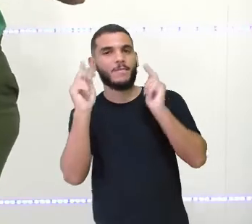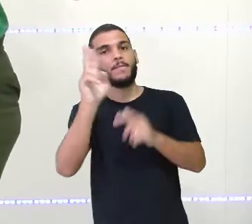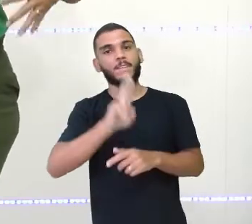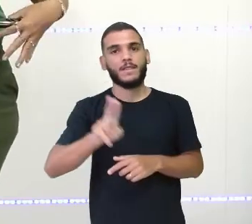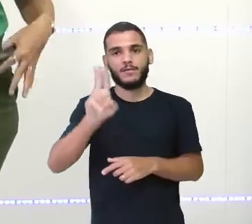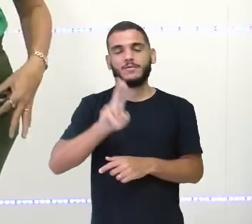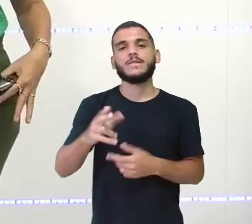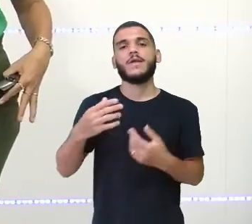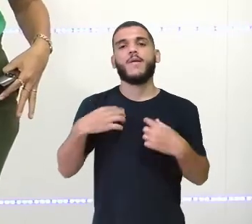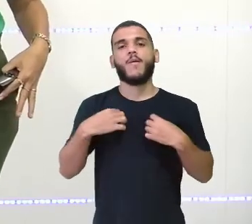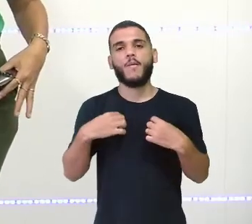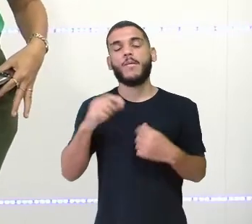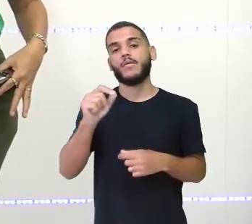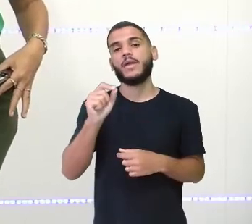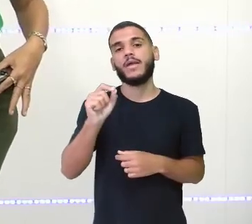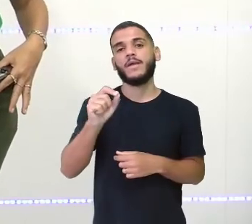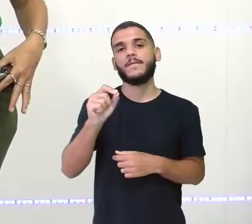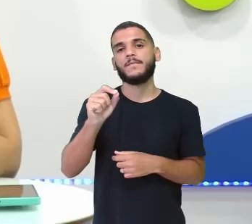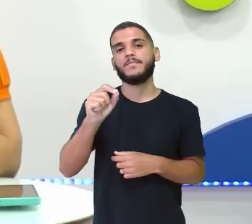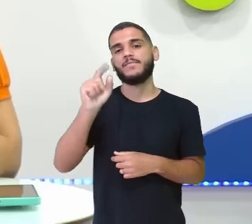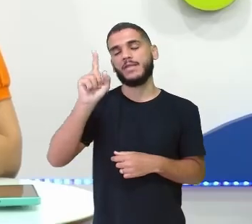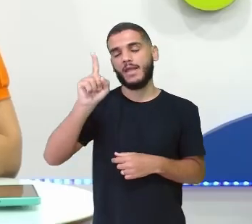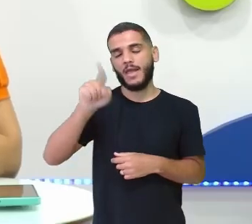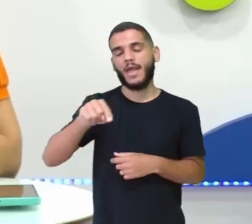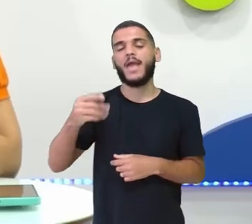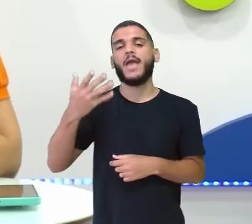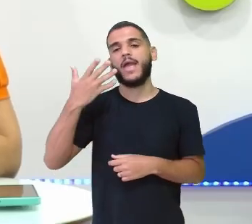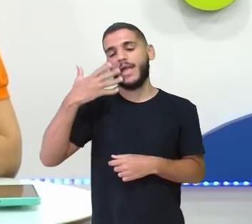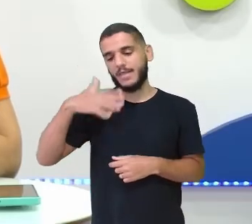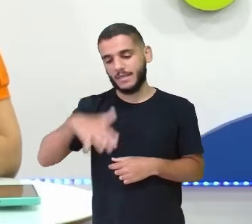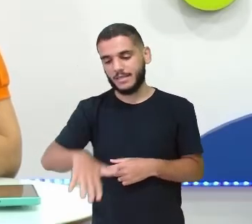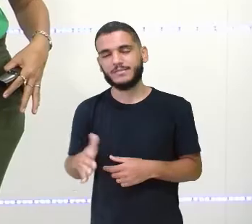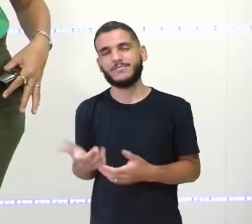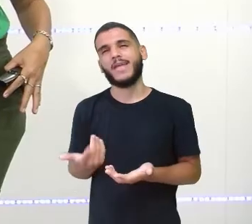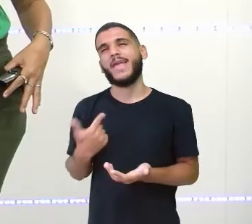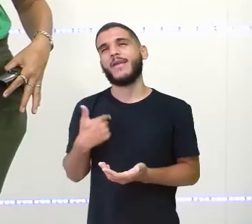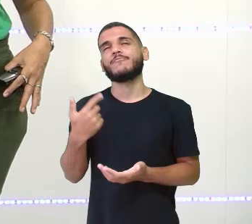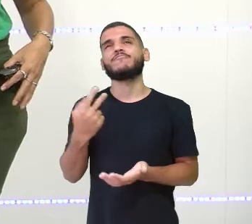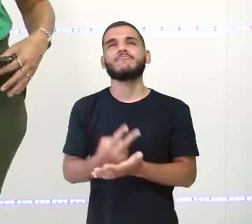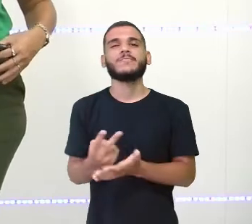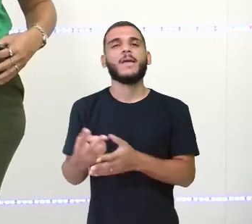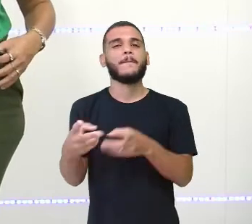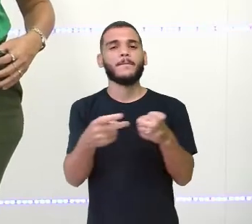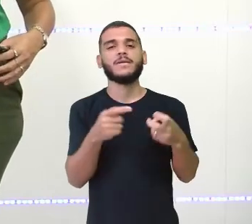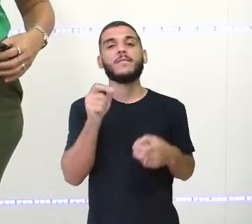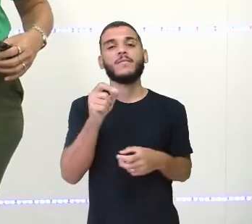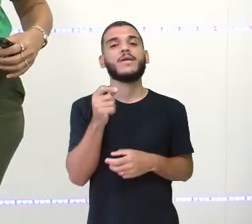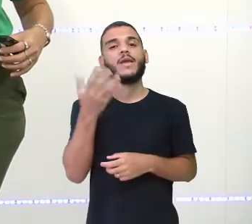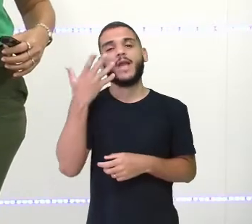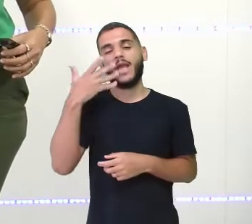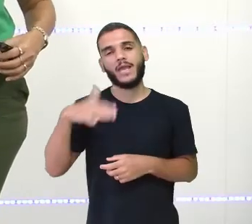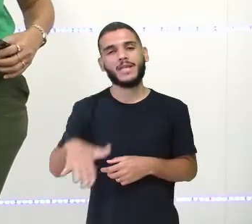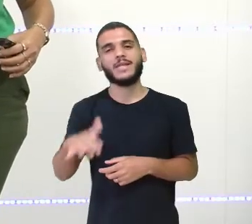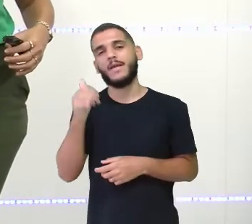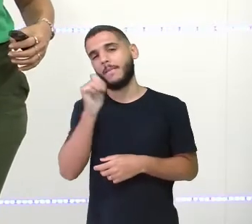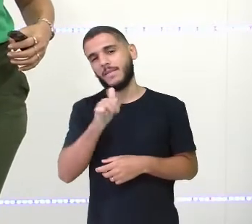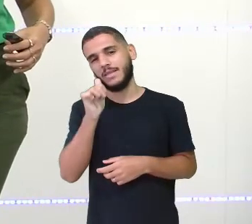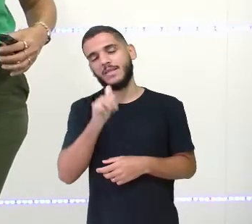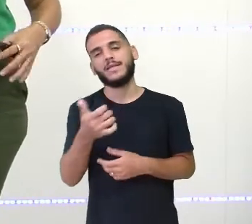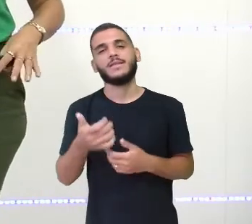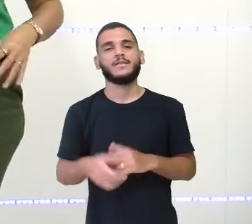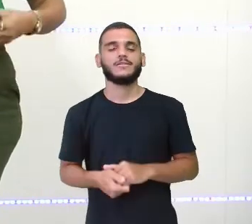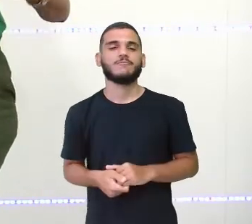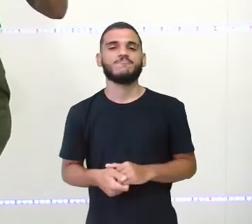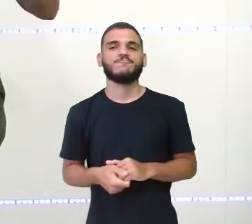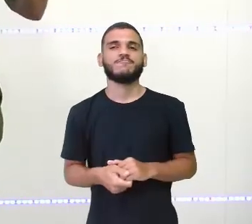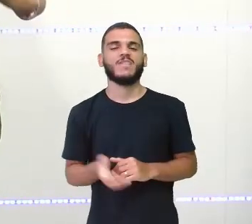de criança, não é? Riam bastante. Porque o que eu mais vejo, professora Kátia, são crianças. São menininhas, não é?